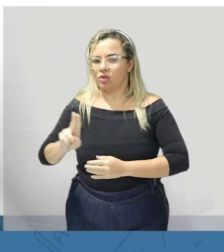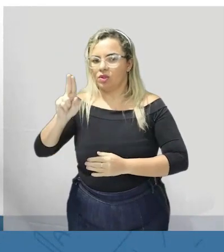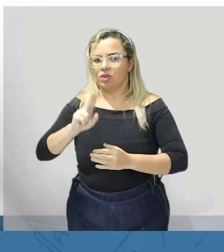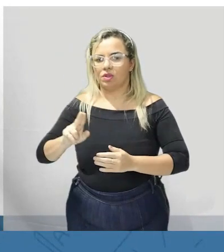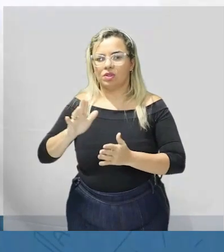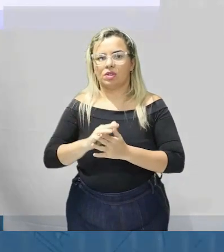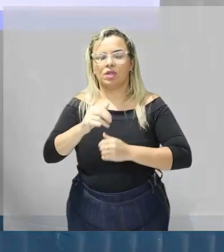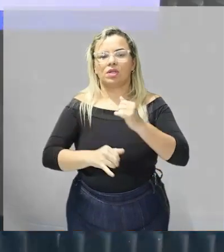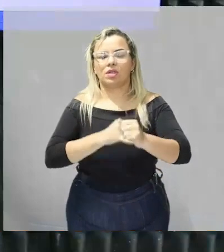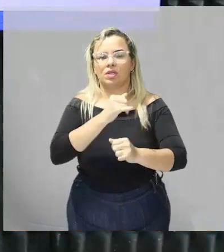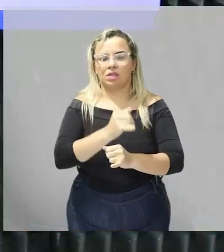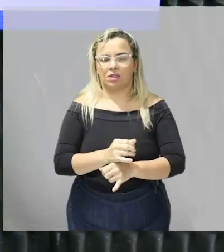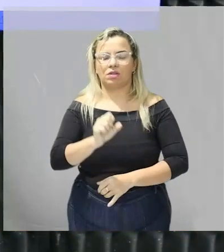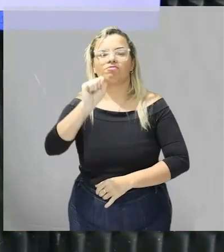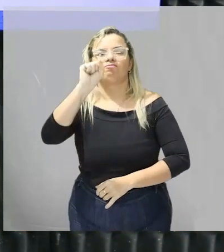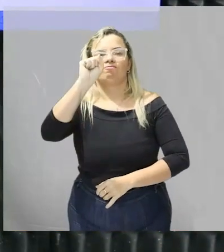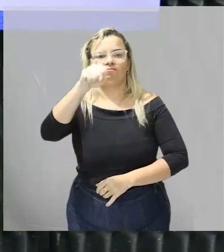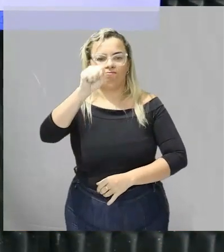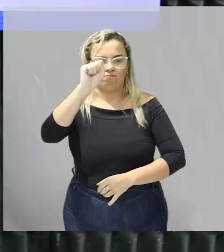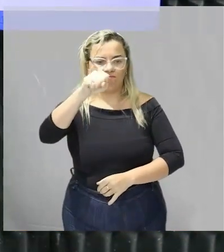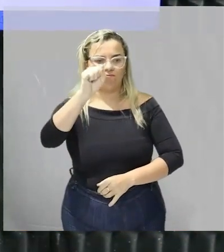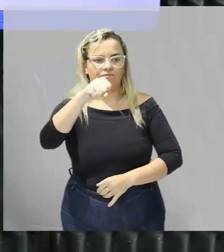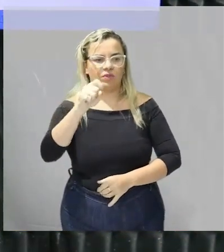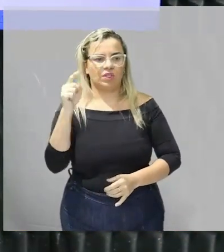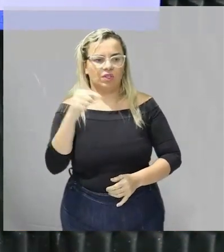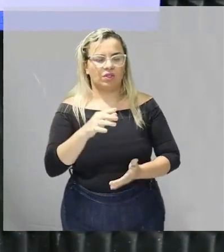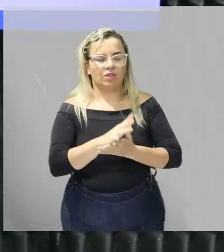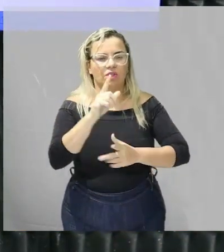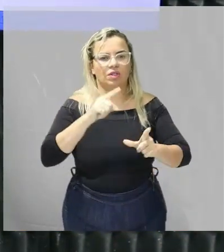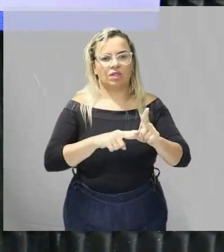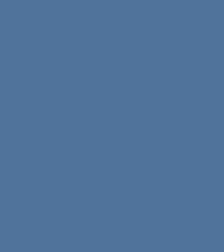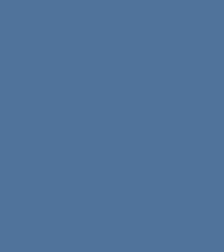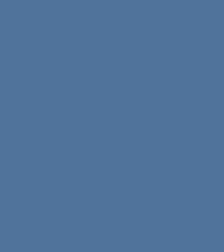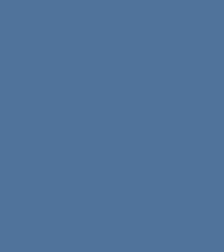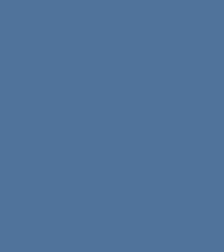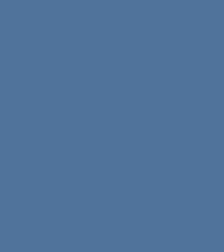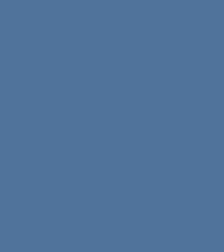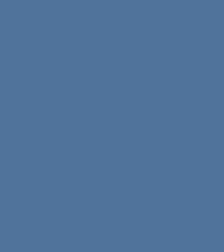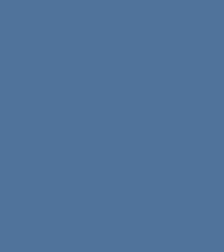Então o nosso gabarito aqui é a letra B. Galera, valeu!